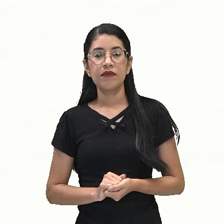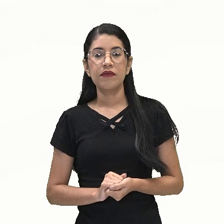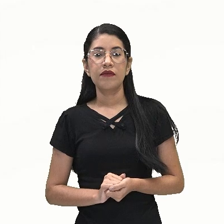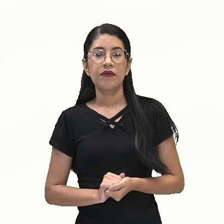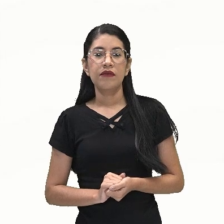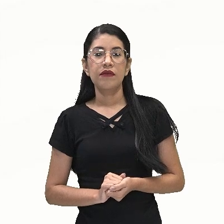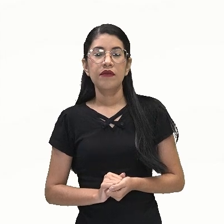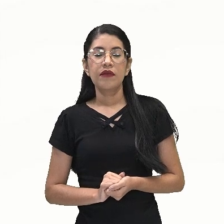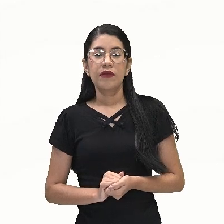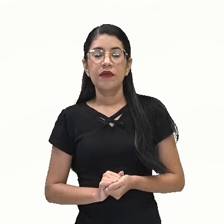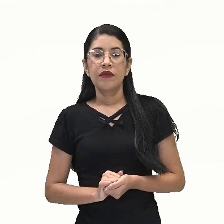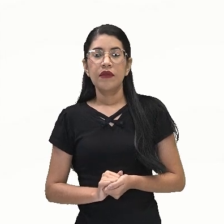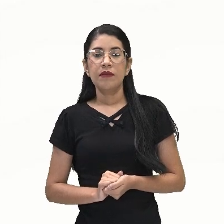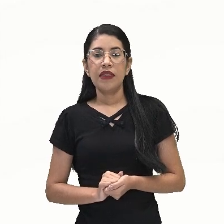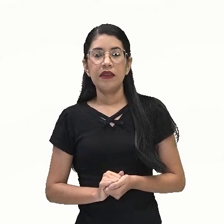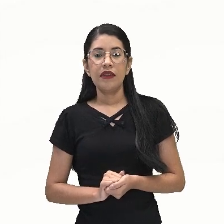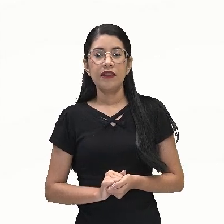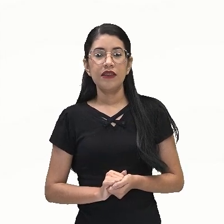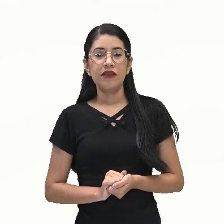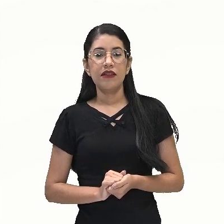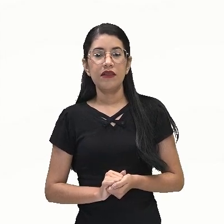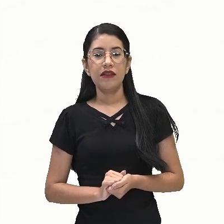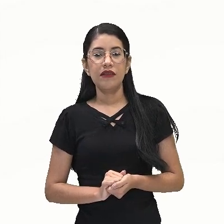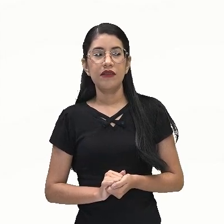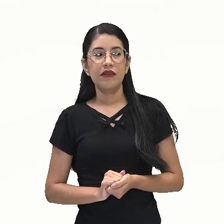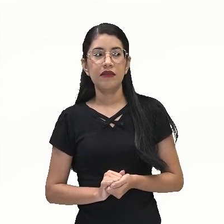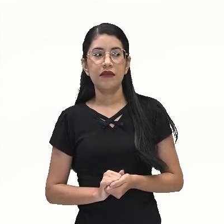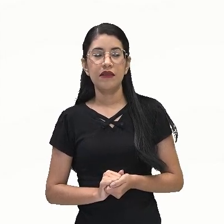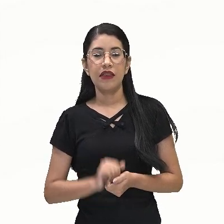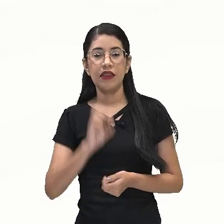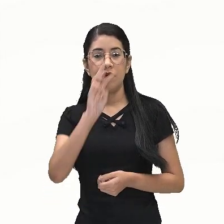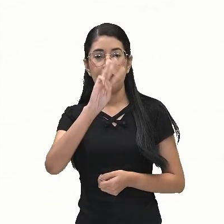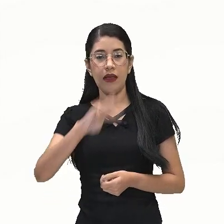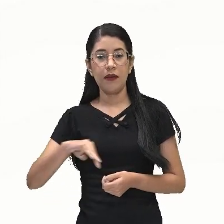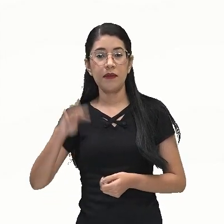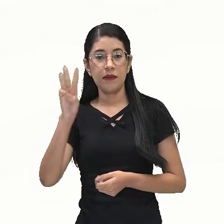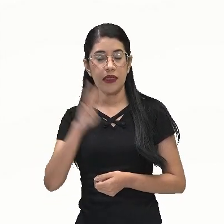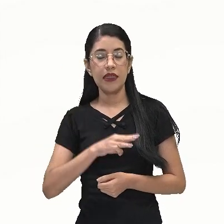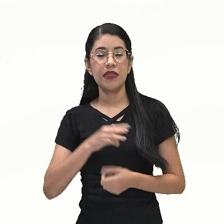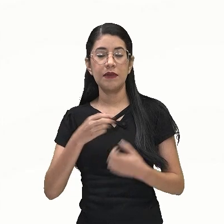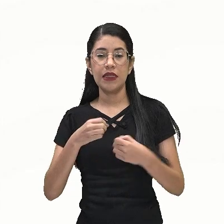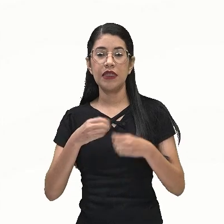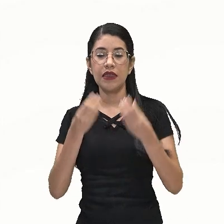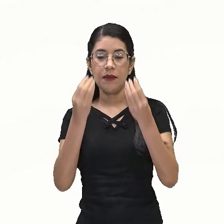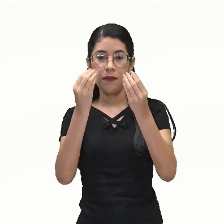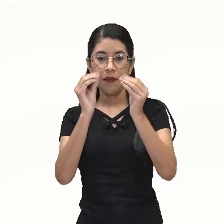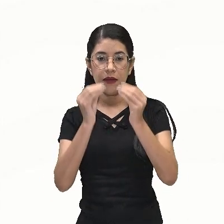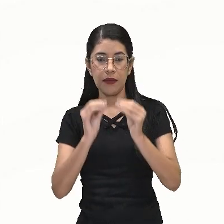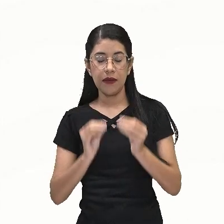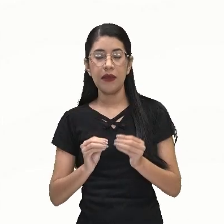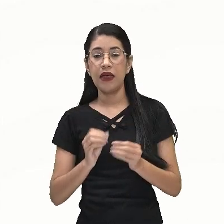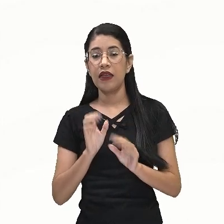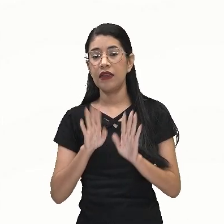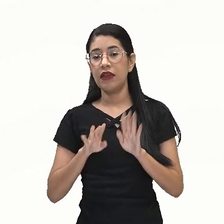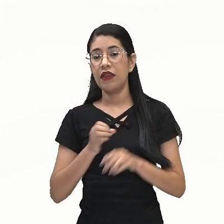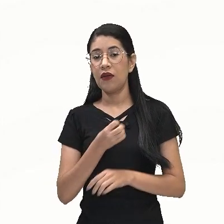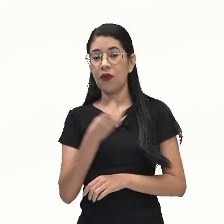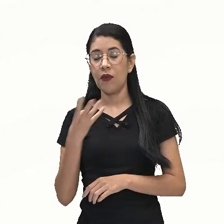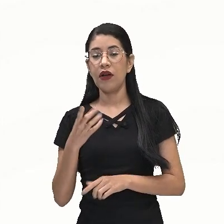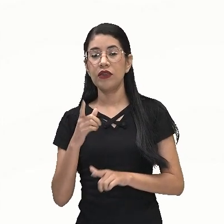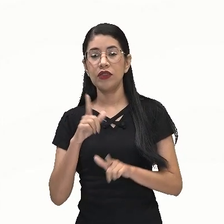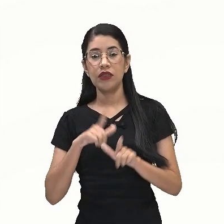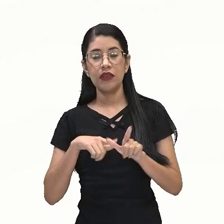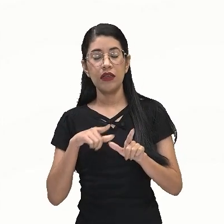exatamente, né, na matriz completa, ou seja, a gente tem que completar a matriz dependendo da nossa quantidade de